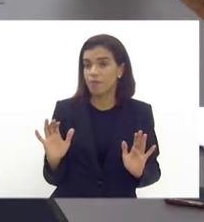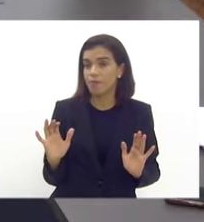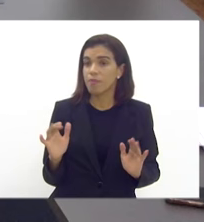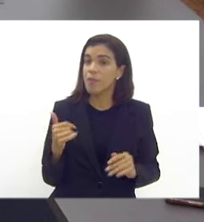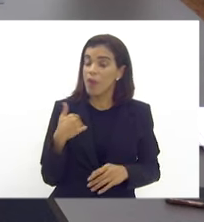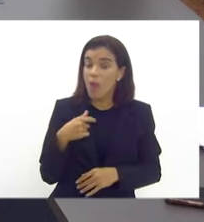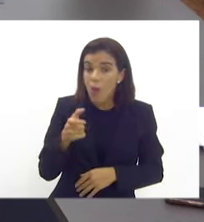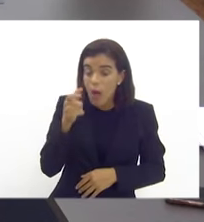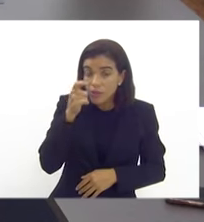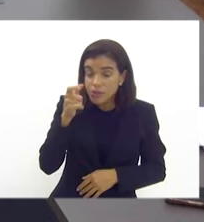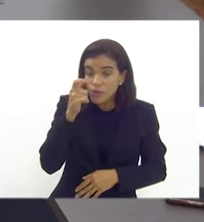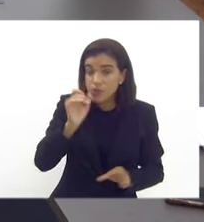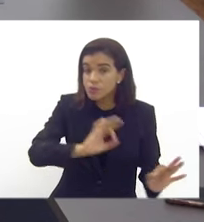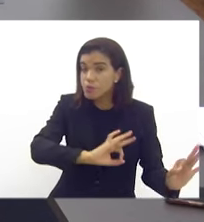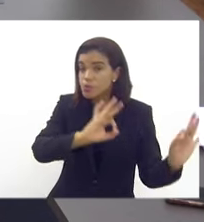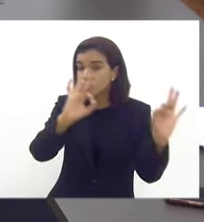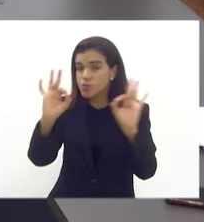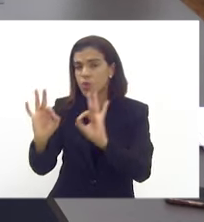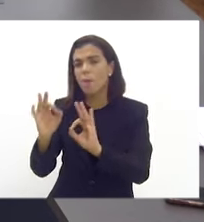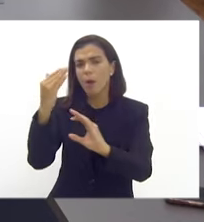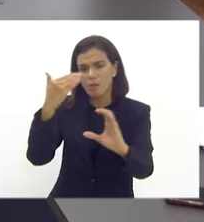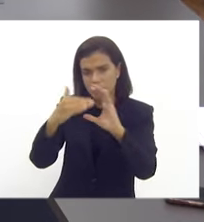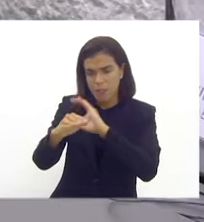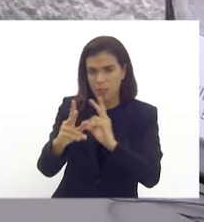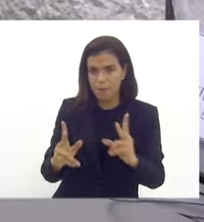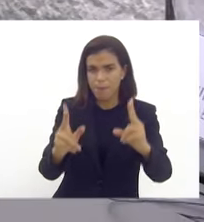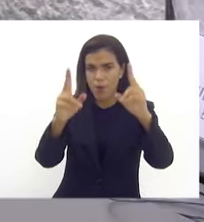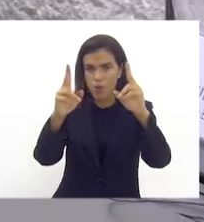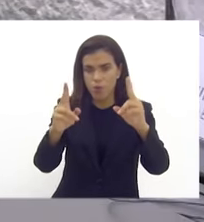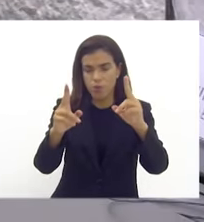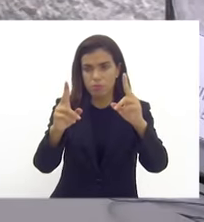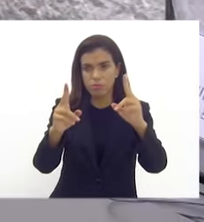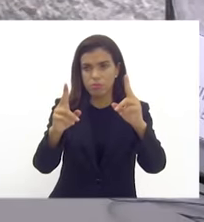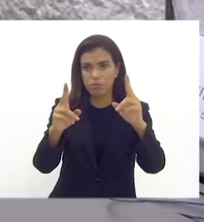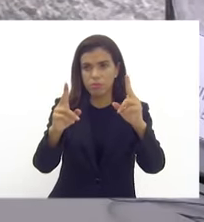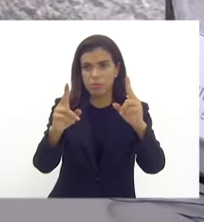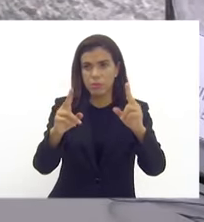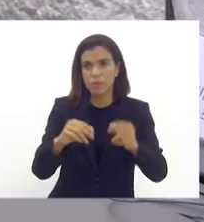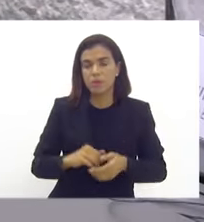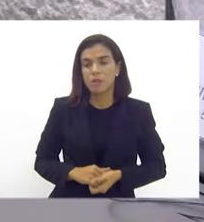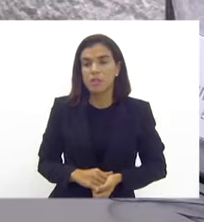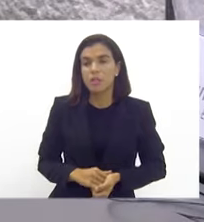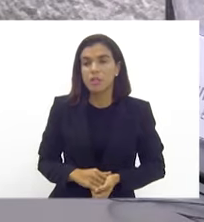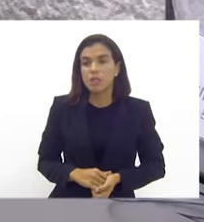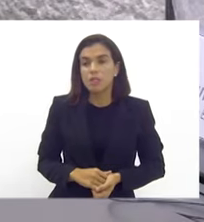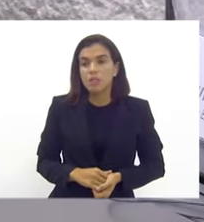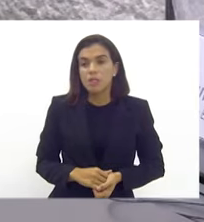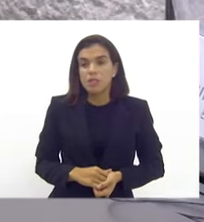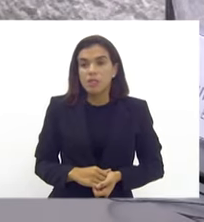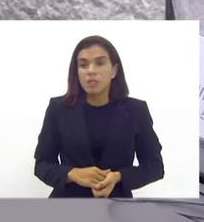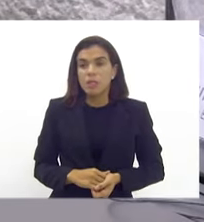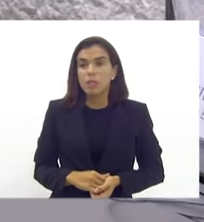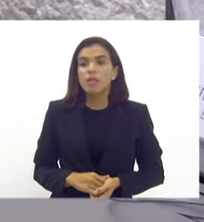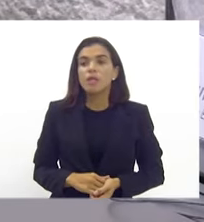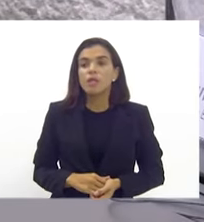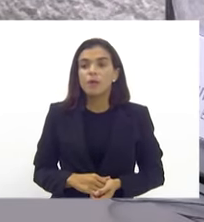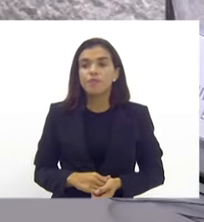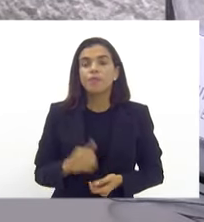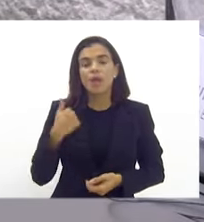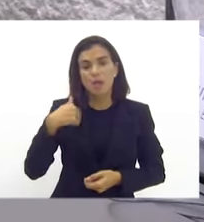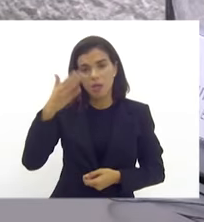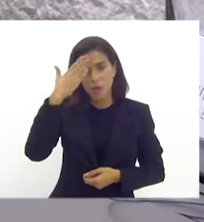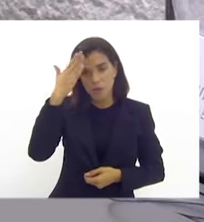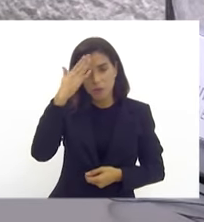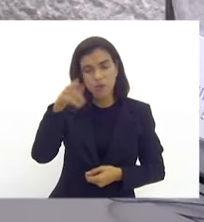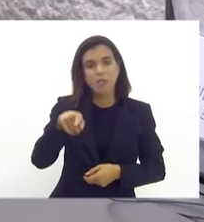eu assisti a sessão toda e posso mandar para sen essa parte que ele fala que não tem efetivo Obrigado eh eu não tô ponderando eu volto a dizer eu sei que s